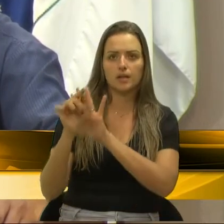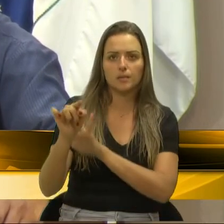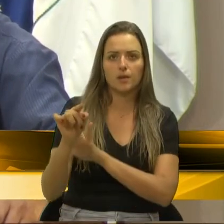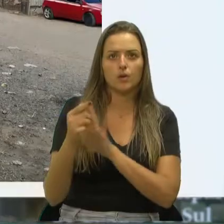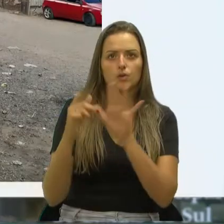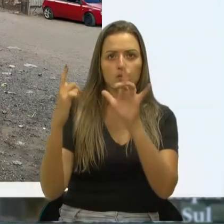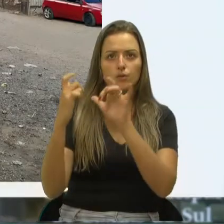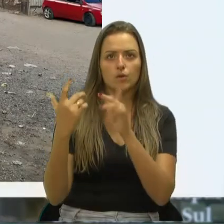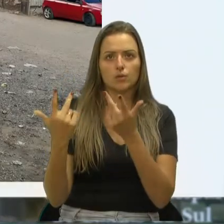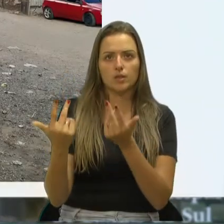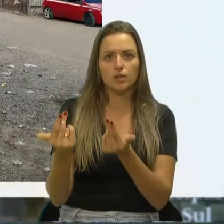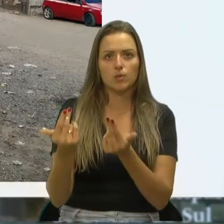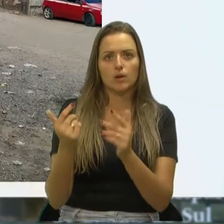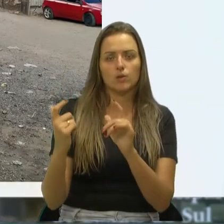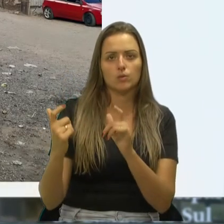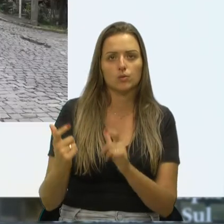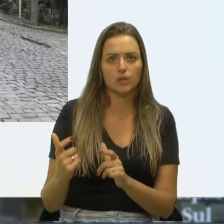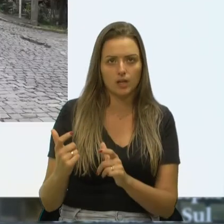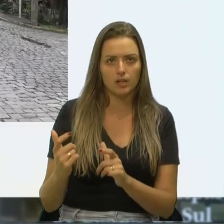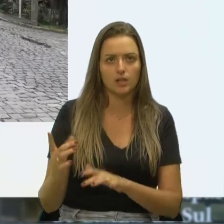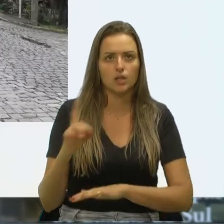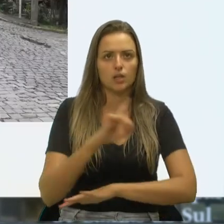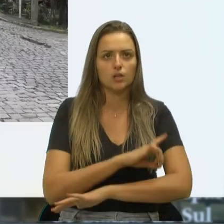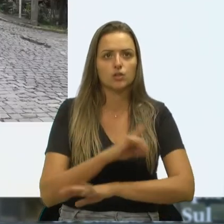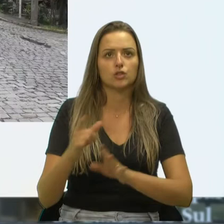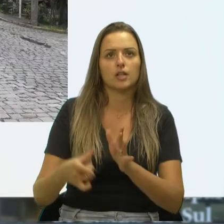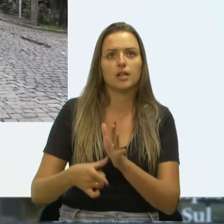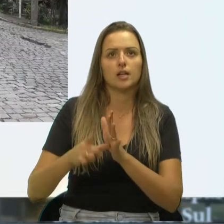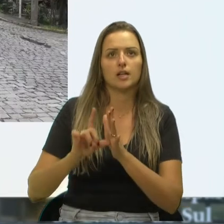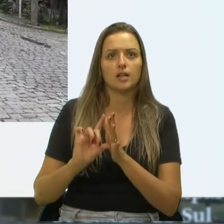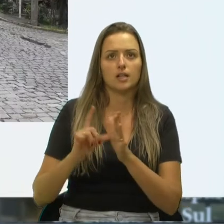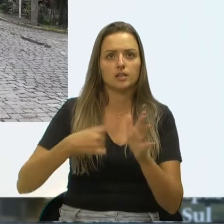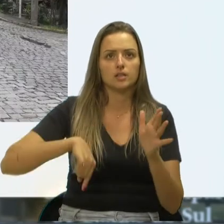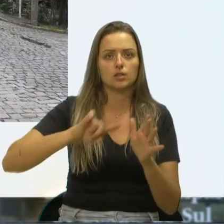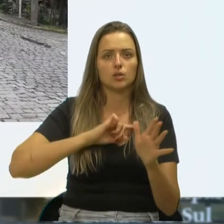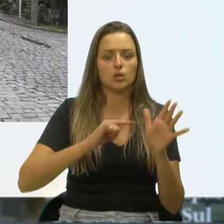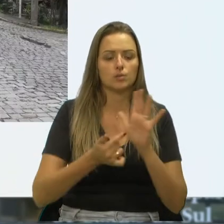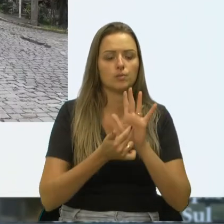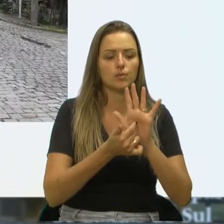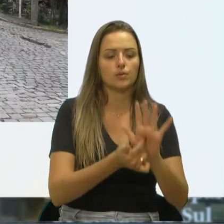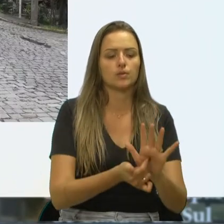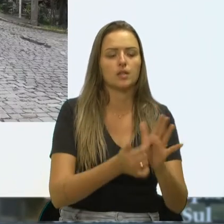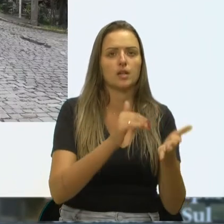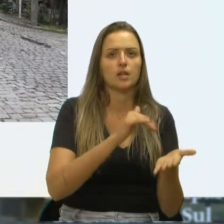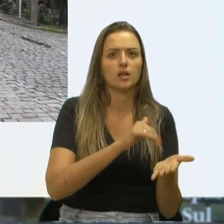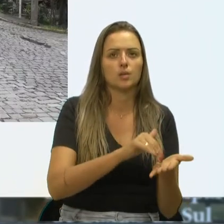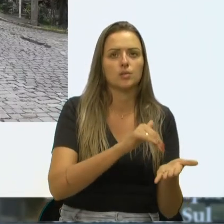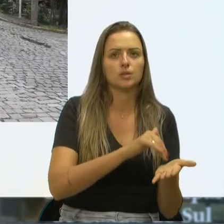mesmo local anterior, o dia que nós fomos lá mostrar para o secretário, que é outra,